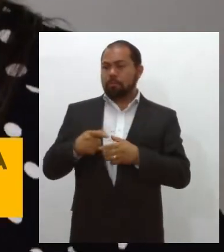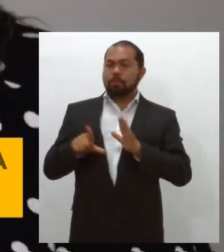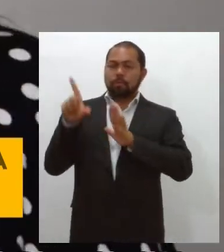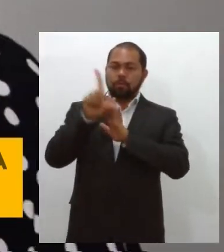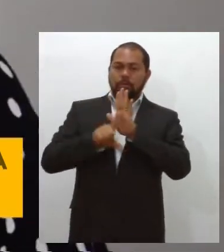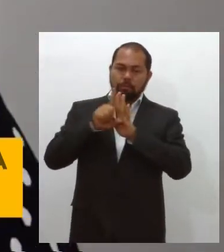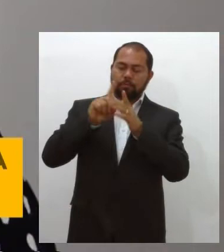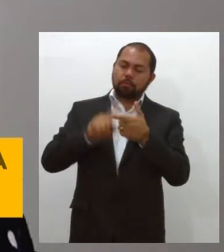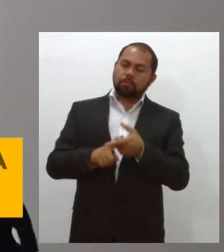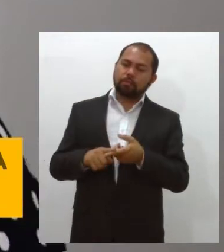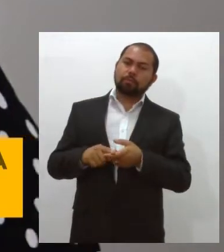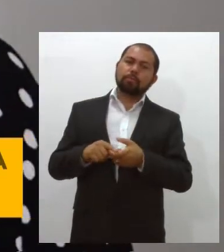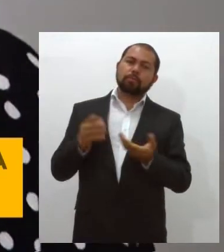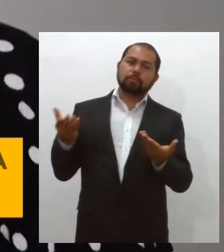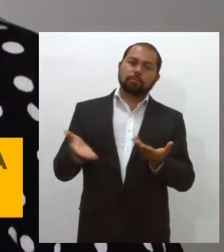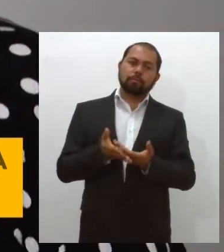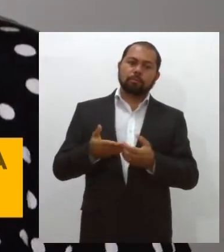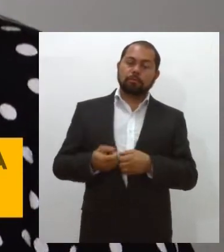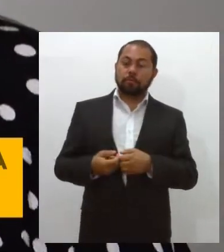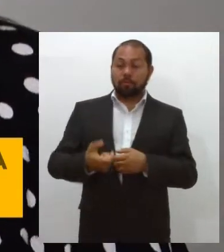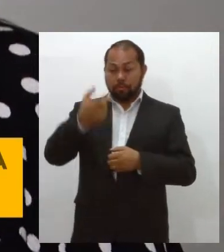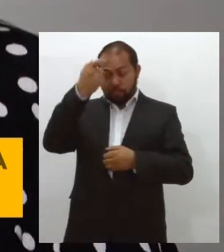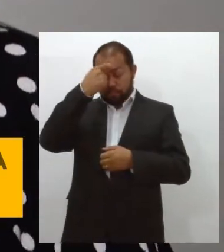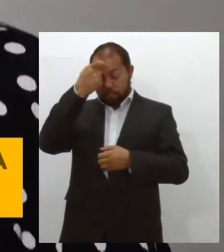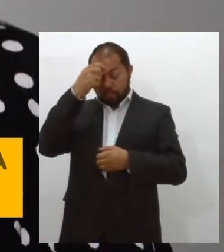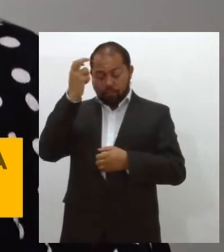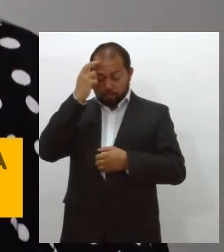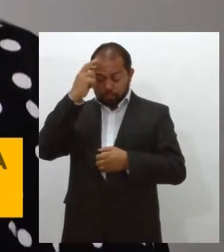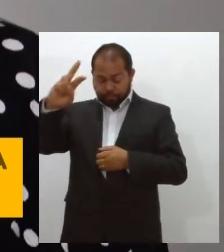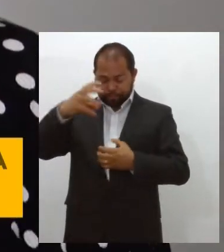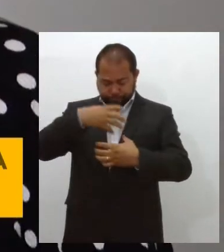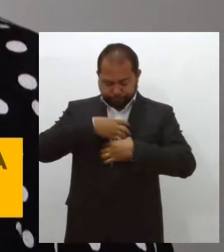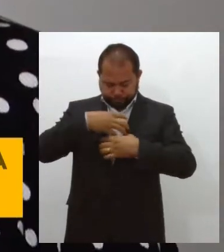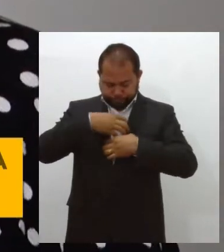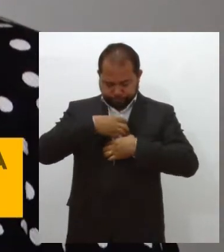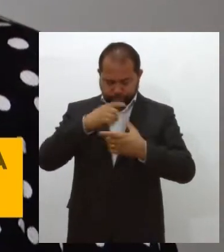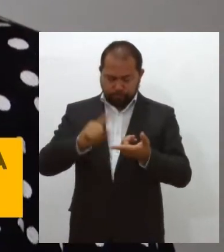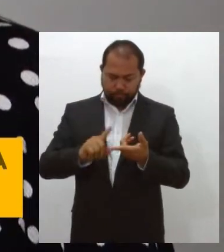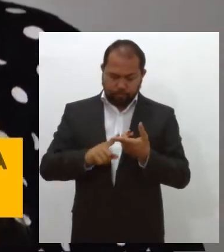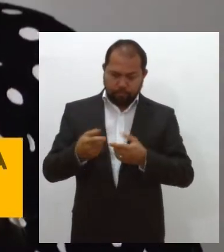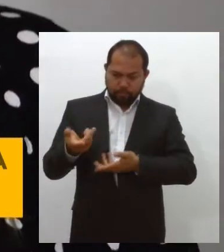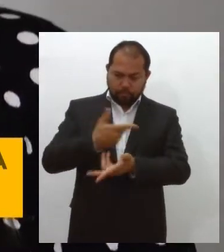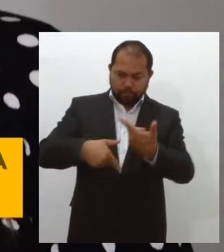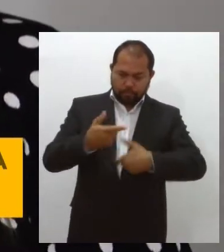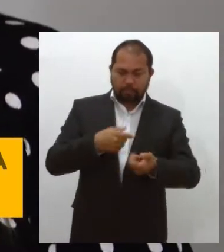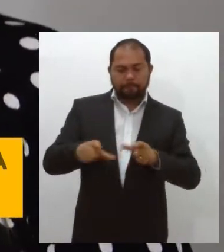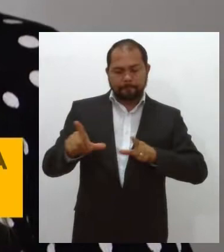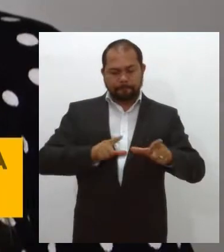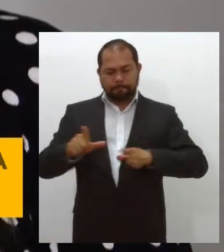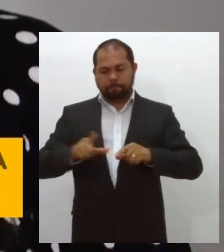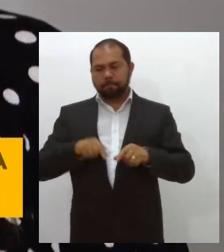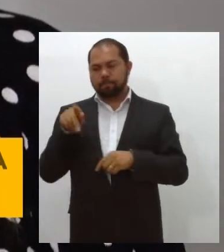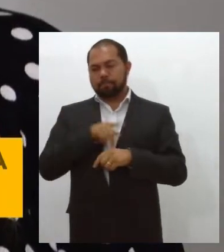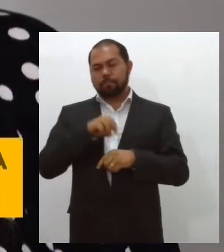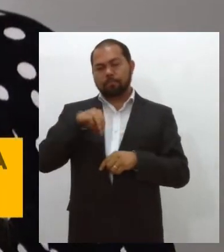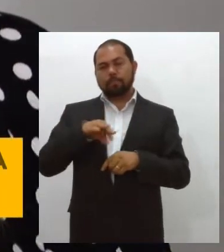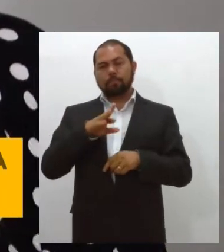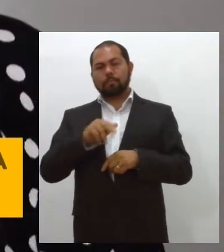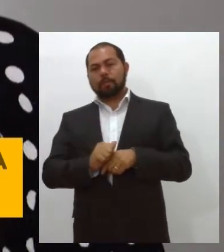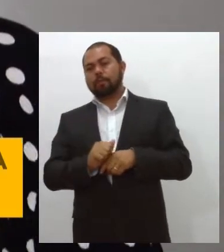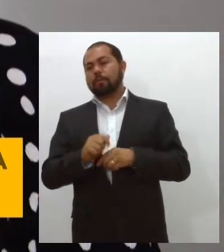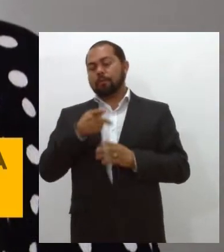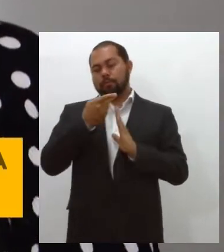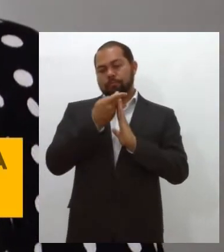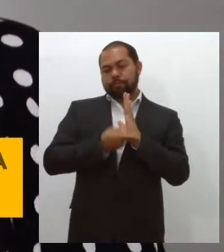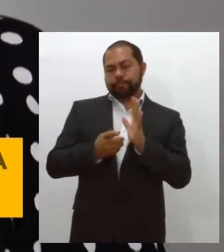curso é sobre inteligência emocional no âmbito do trabalho com a professora Miriam. O projeto Conecta já